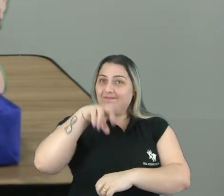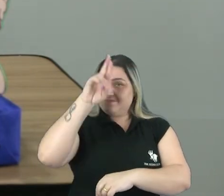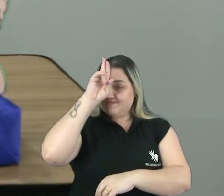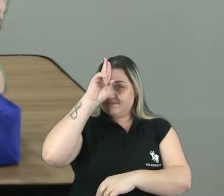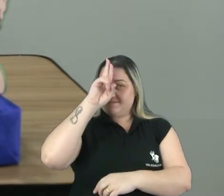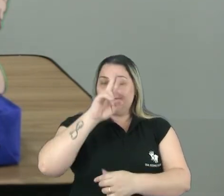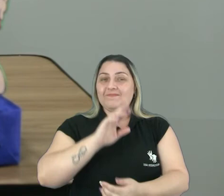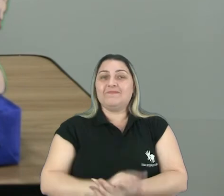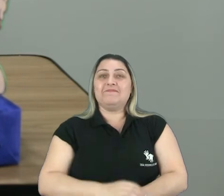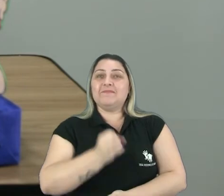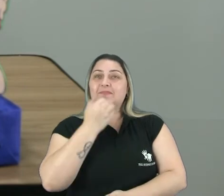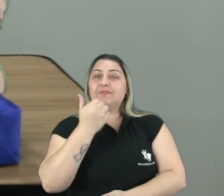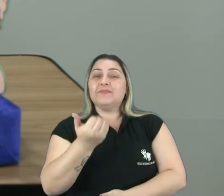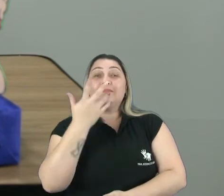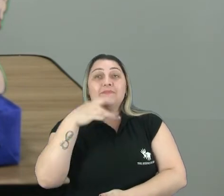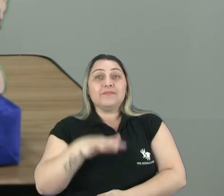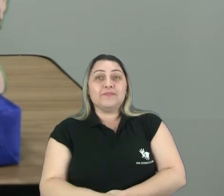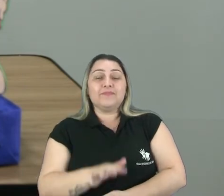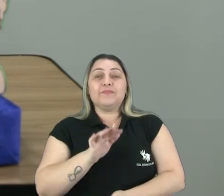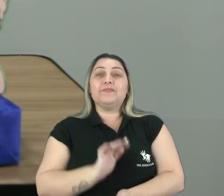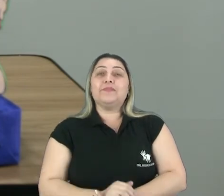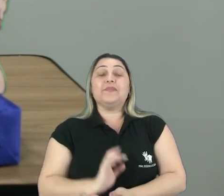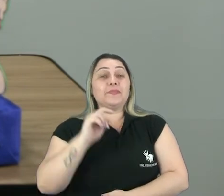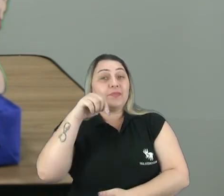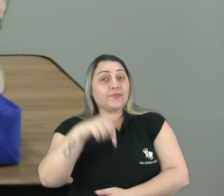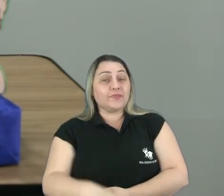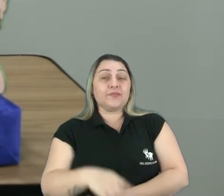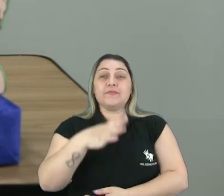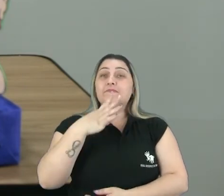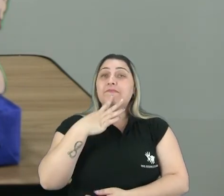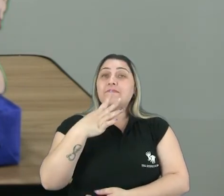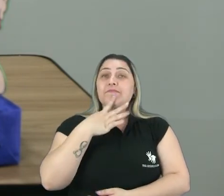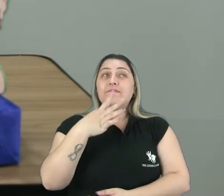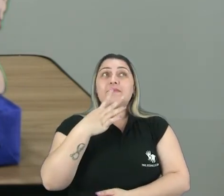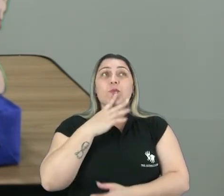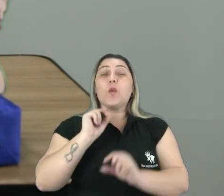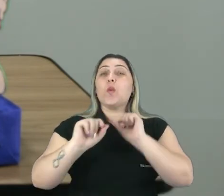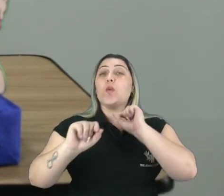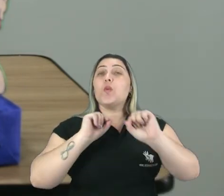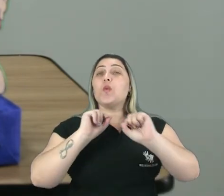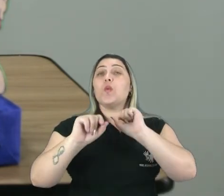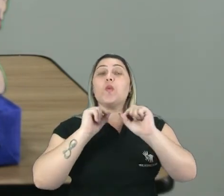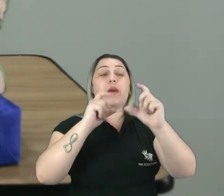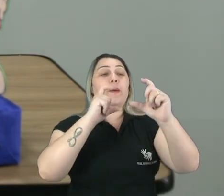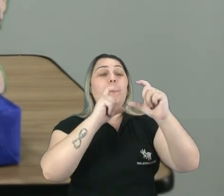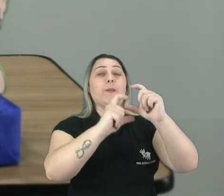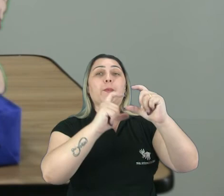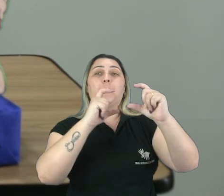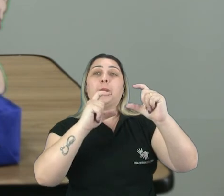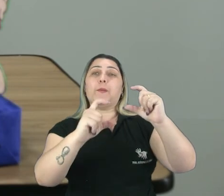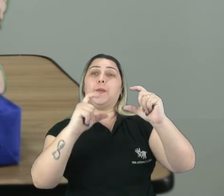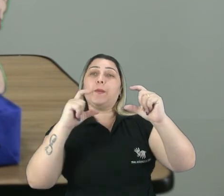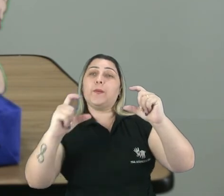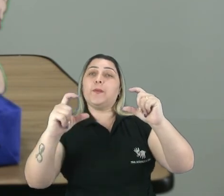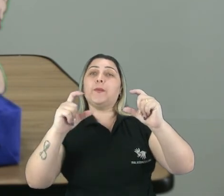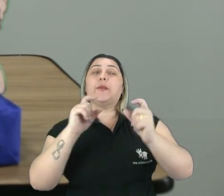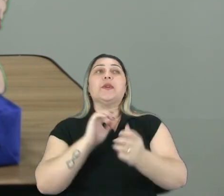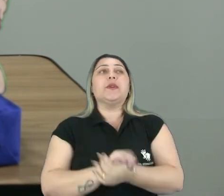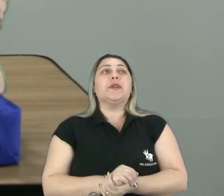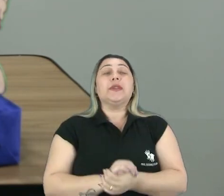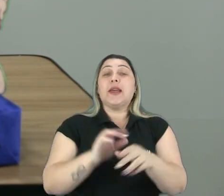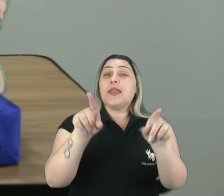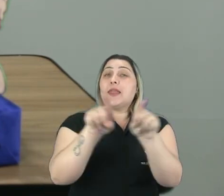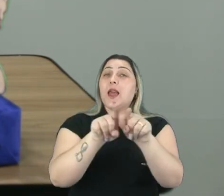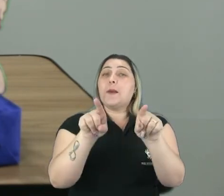conhecemos o que é uma tirinha e também a história em quadrinho. A história